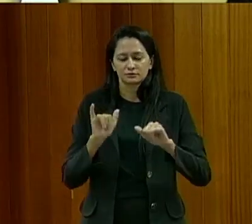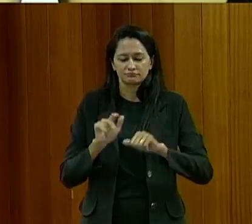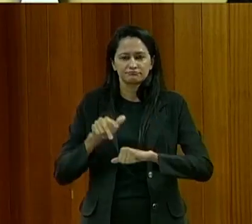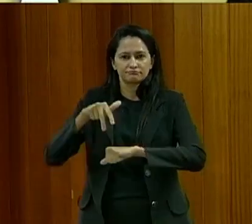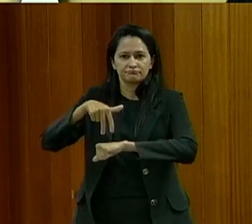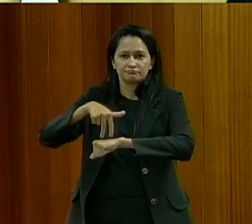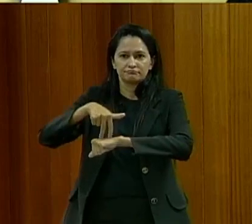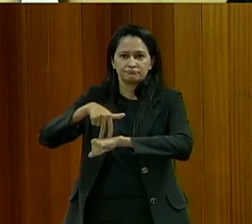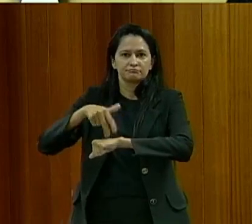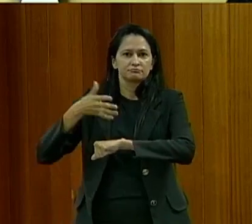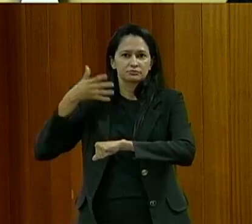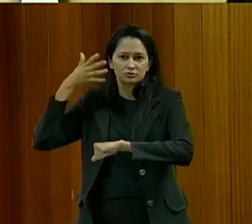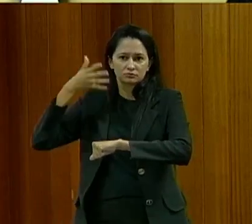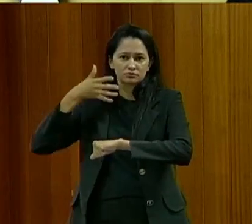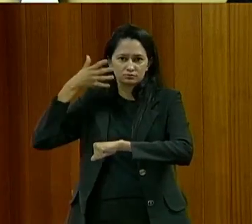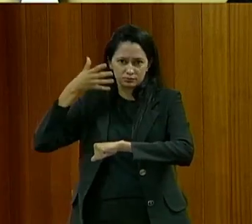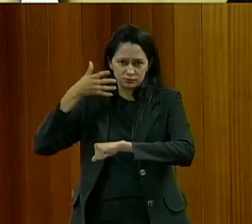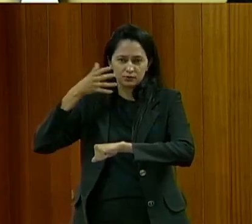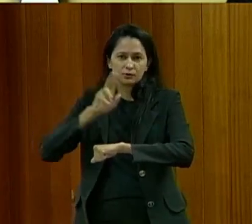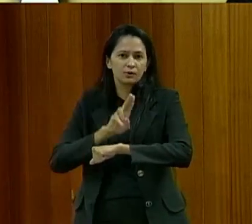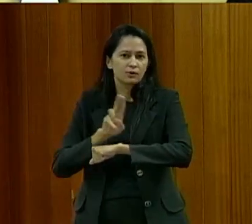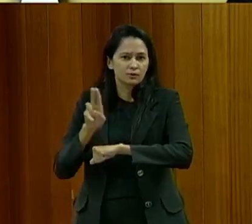expediente. Utilizaram a tribuna